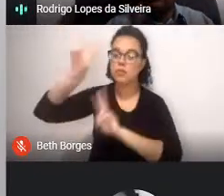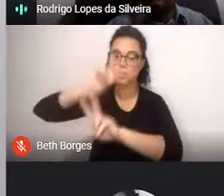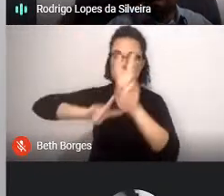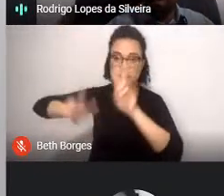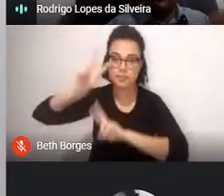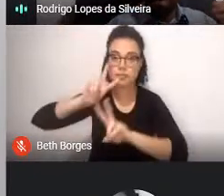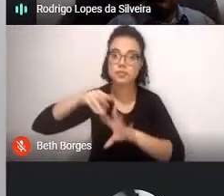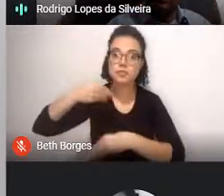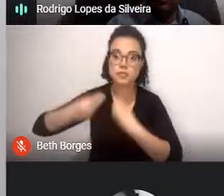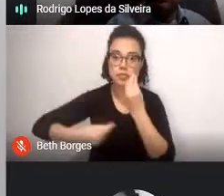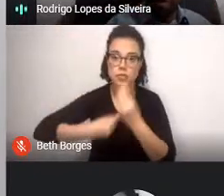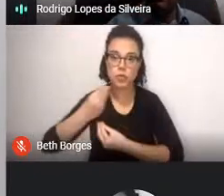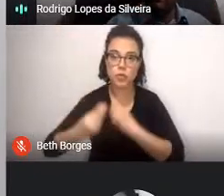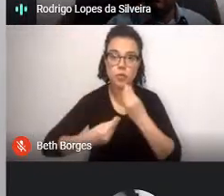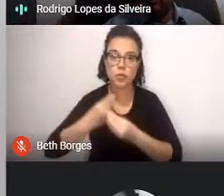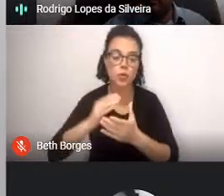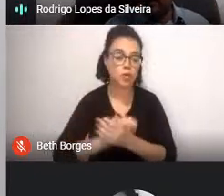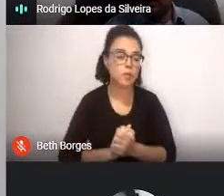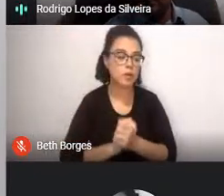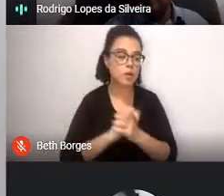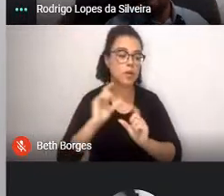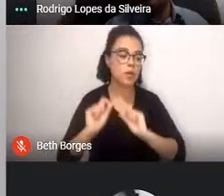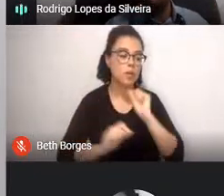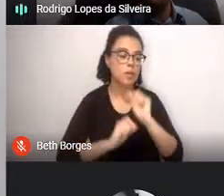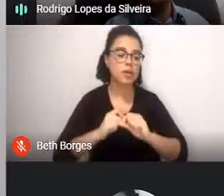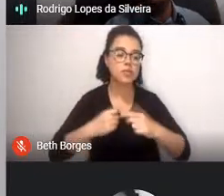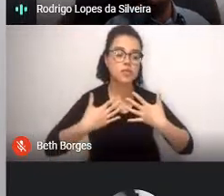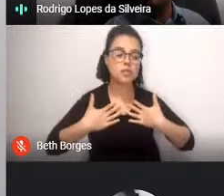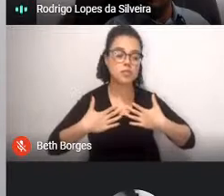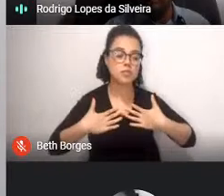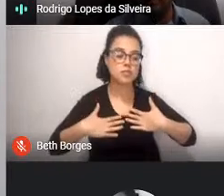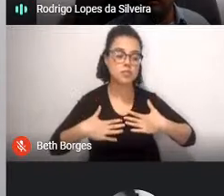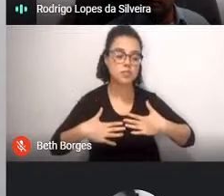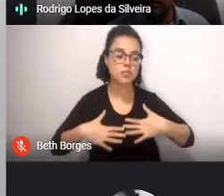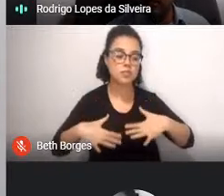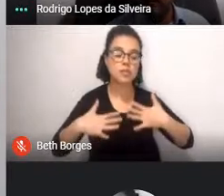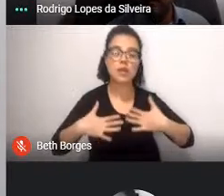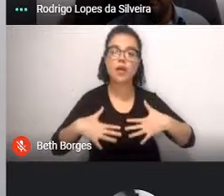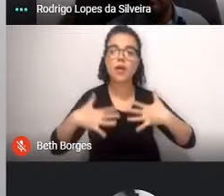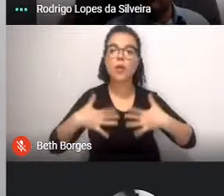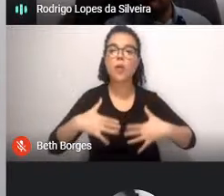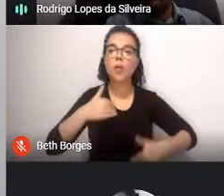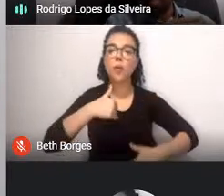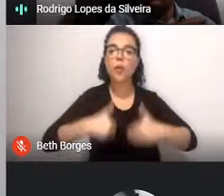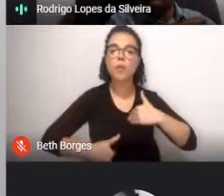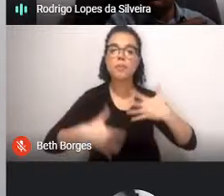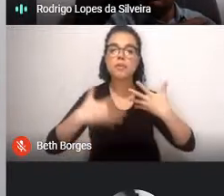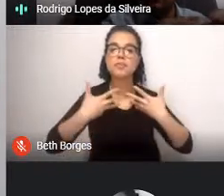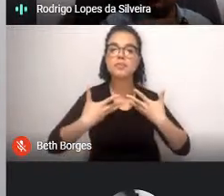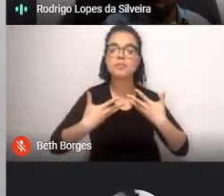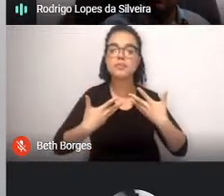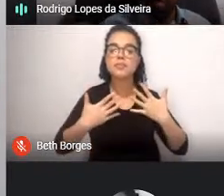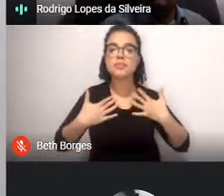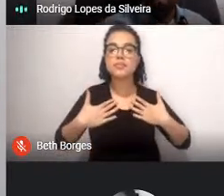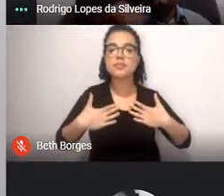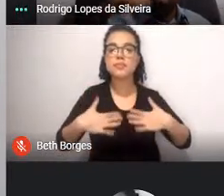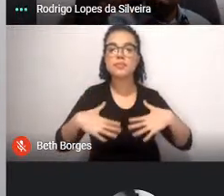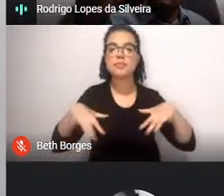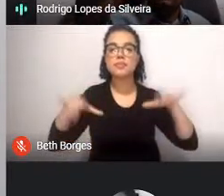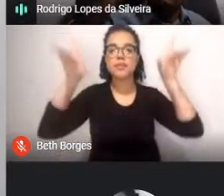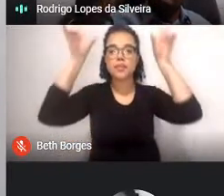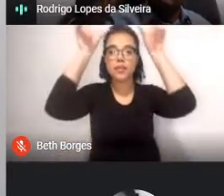levando a um processo de analgesia e anestesia, que é quando o corpo relaxa e a gente atinge assim as